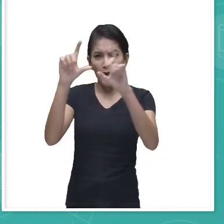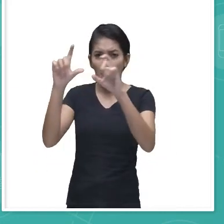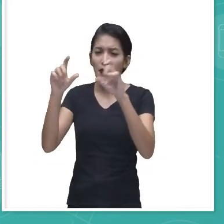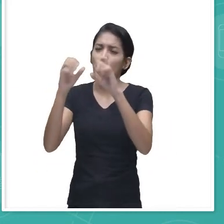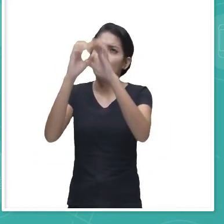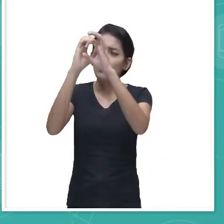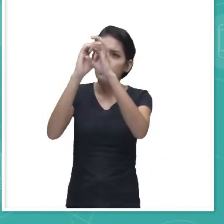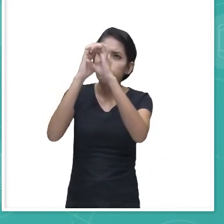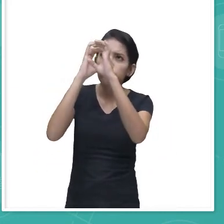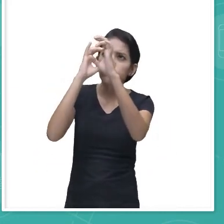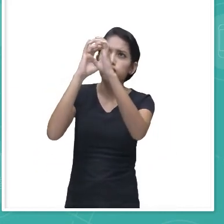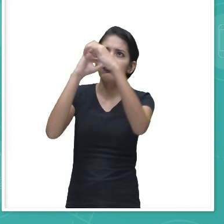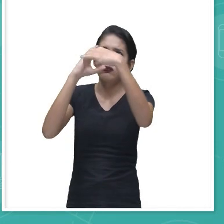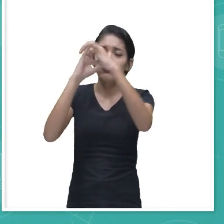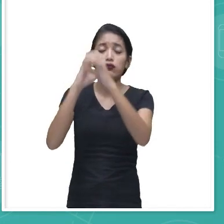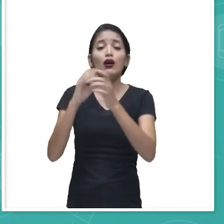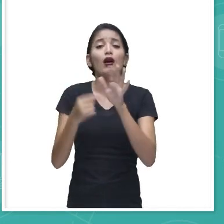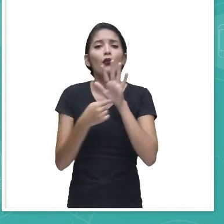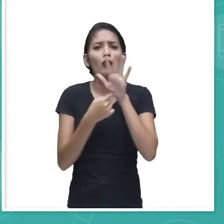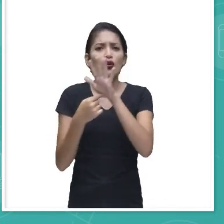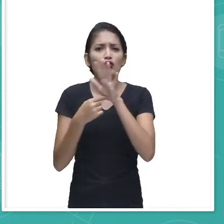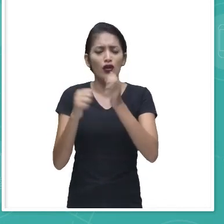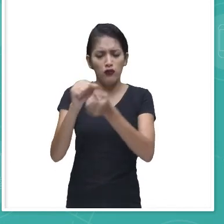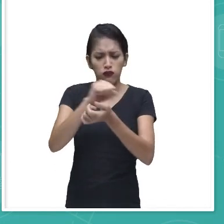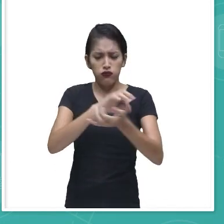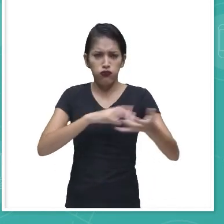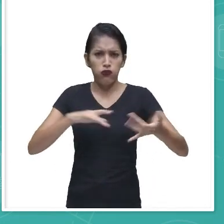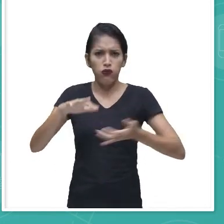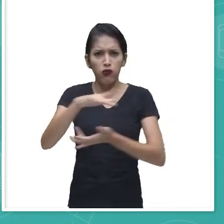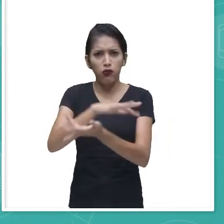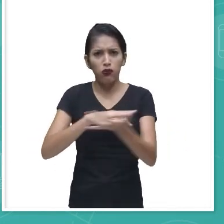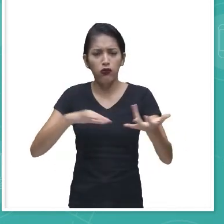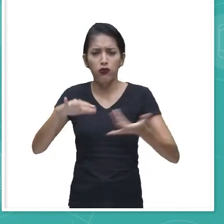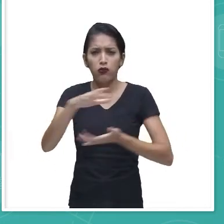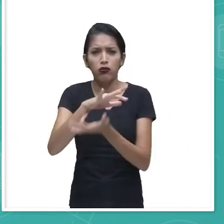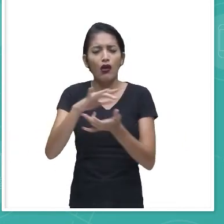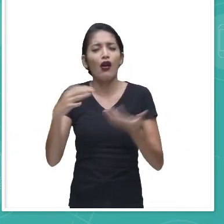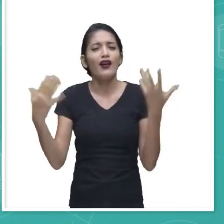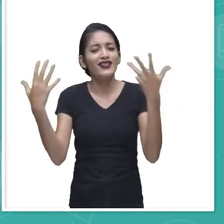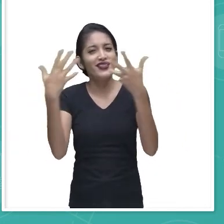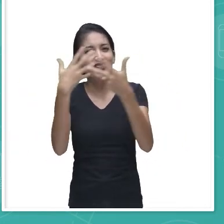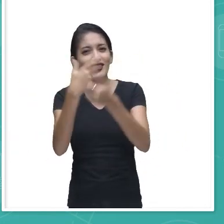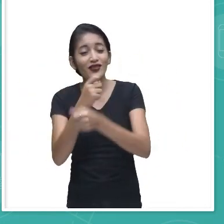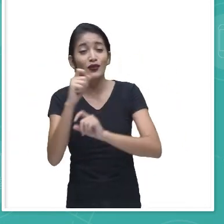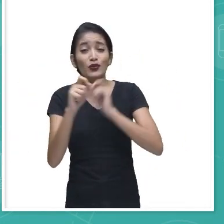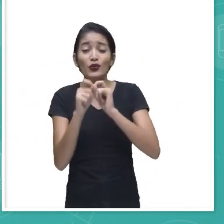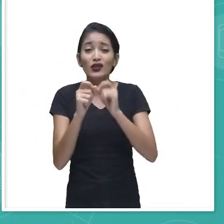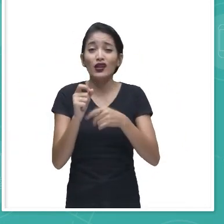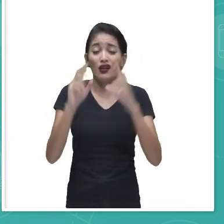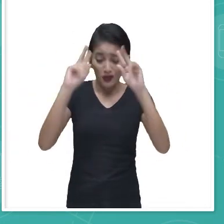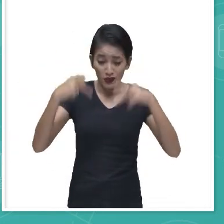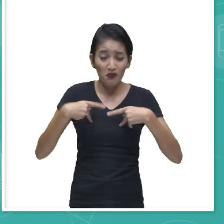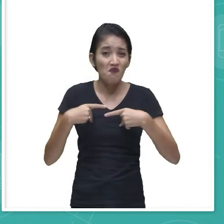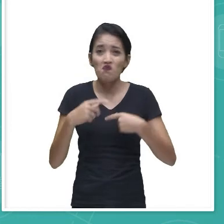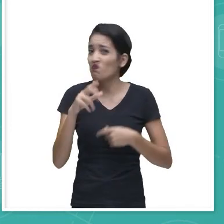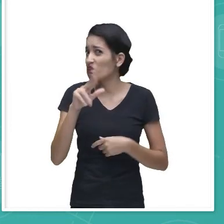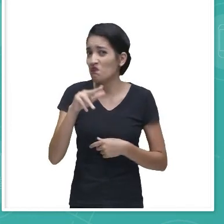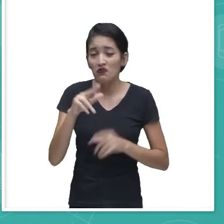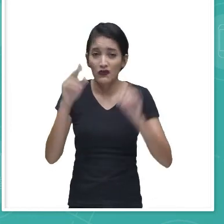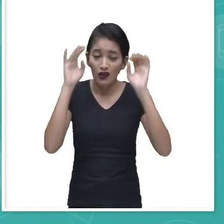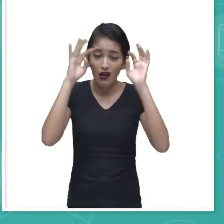telescópio revelaram um universo muito maior e mais belo do que o ser humano havia imaginado. Então,